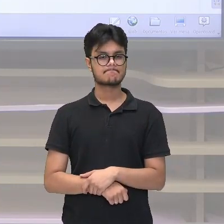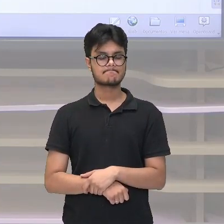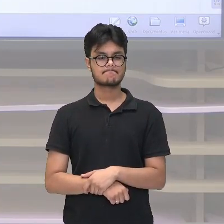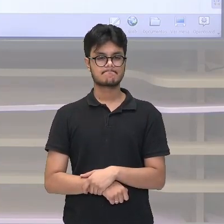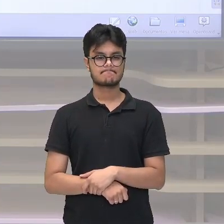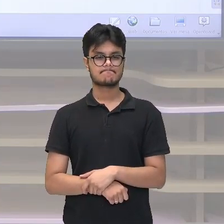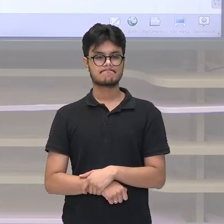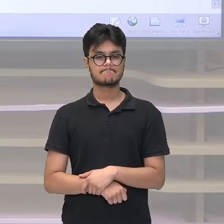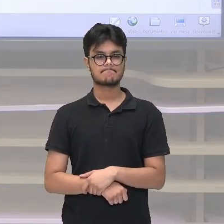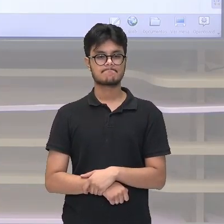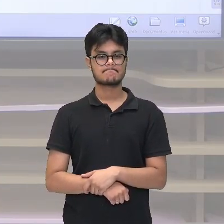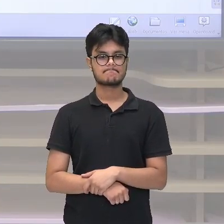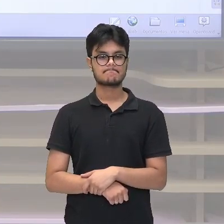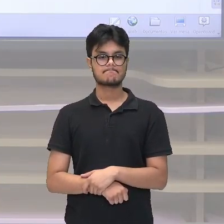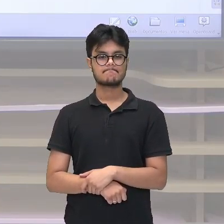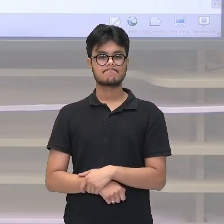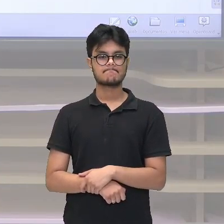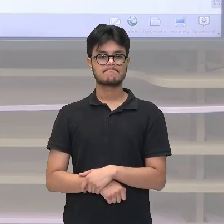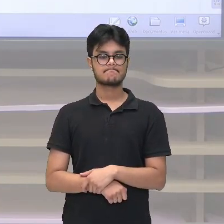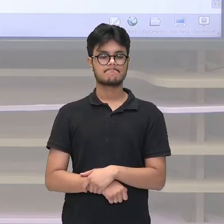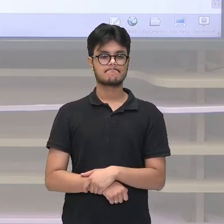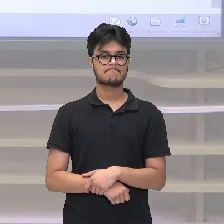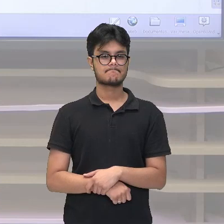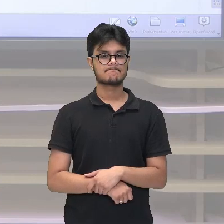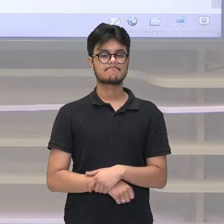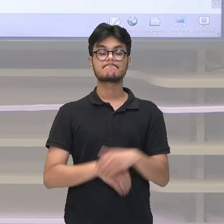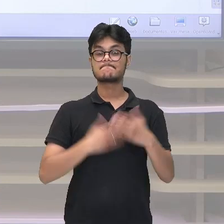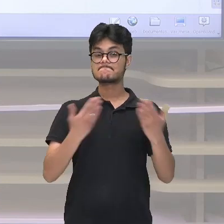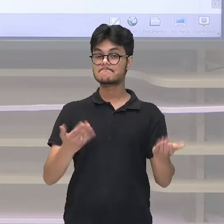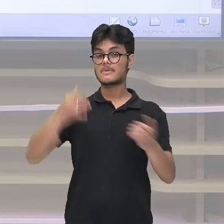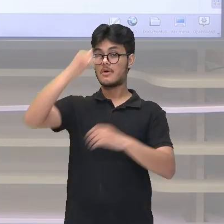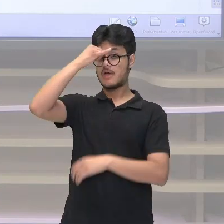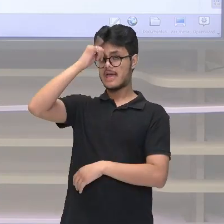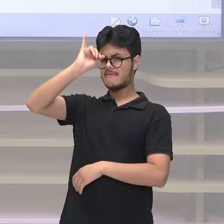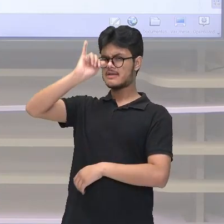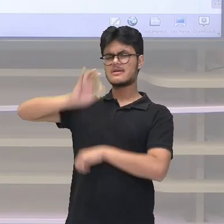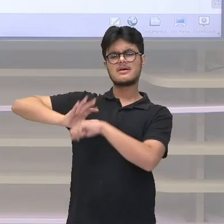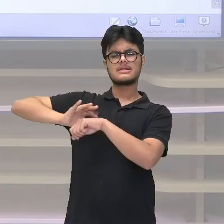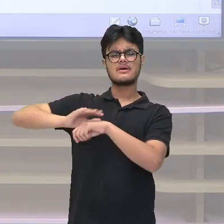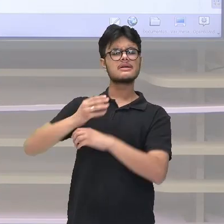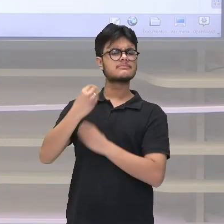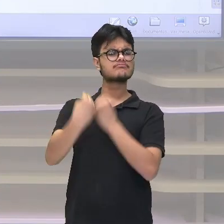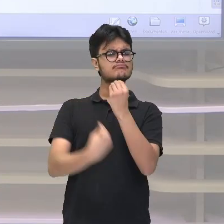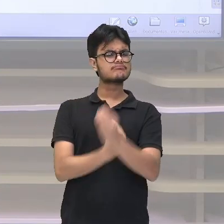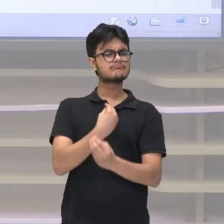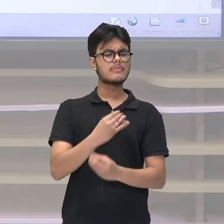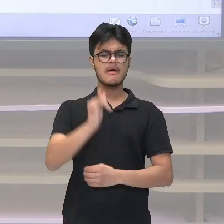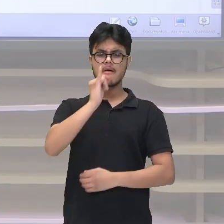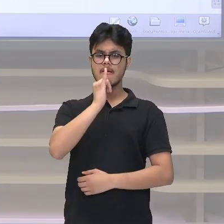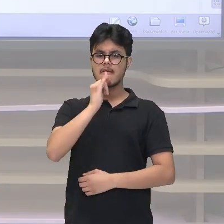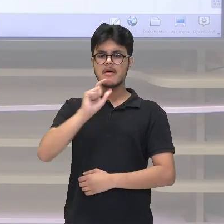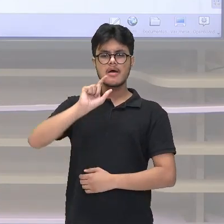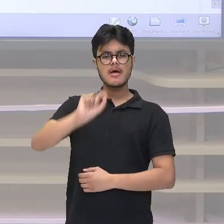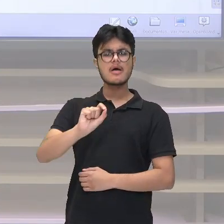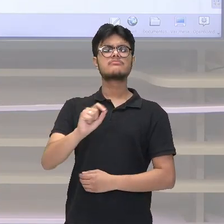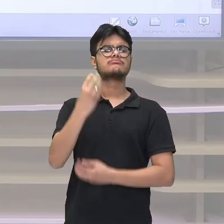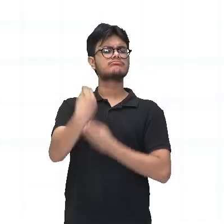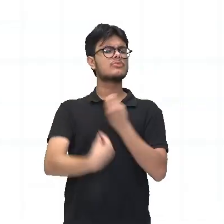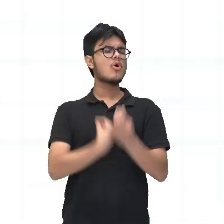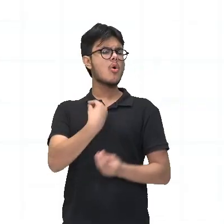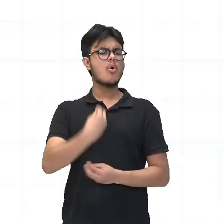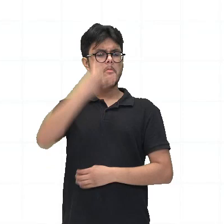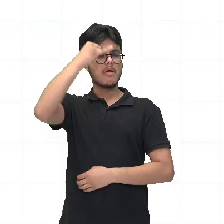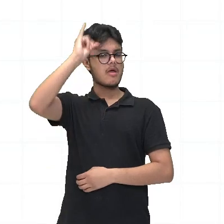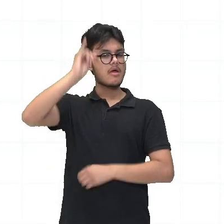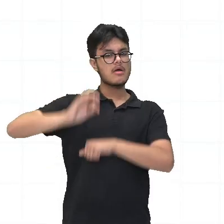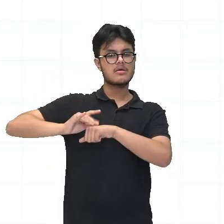diferença básica. E por falar em prevenção, de que maneira que isso é feito, né?